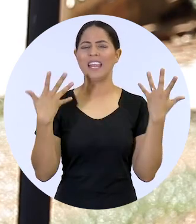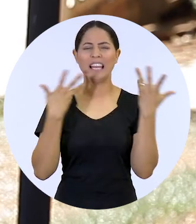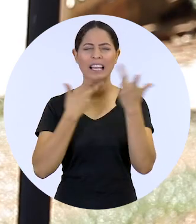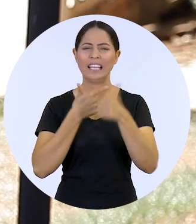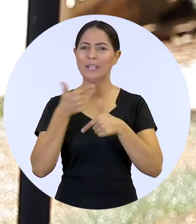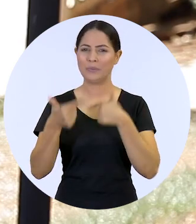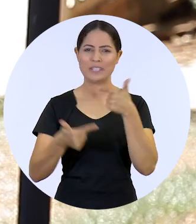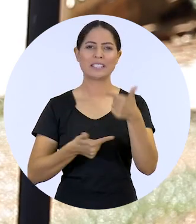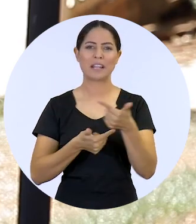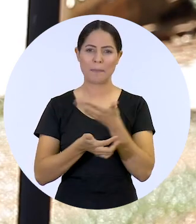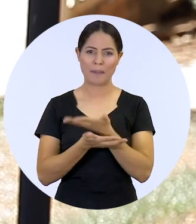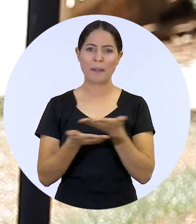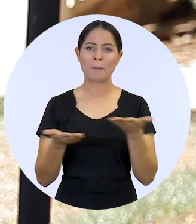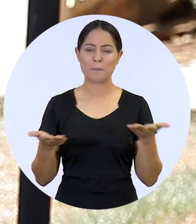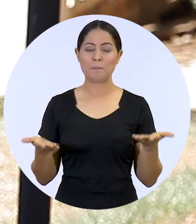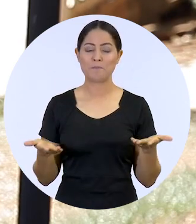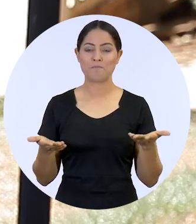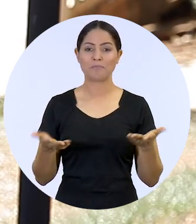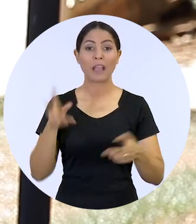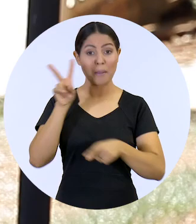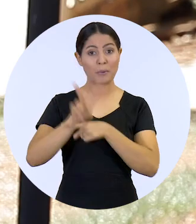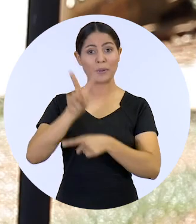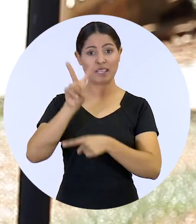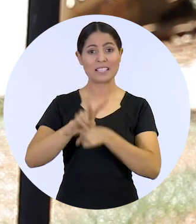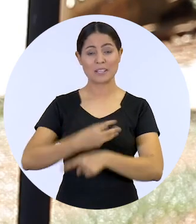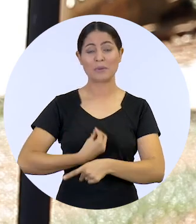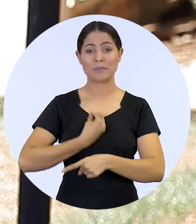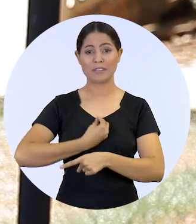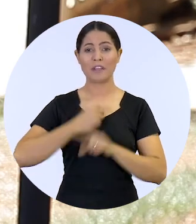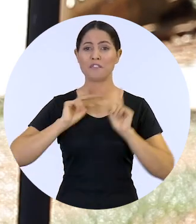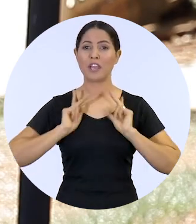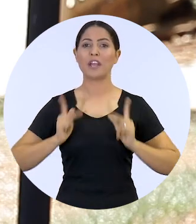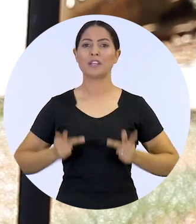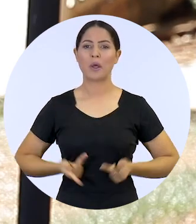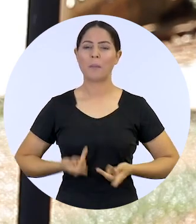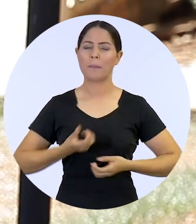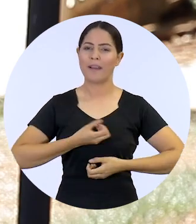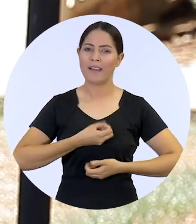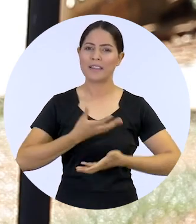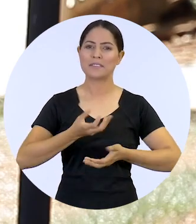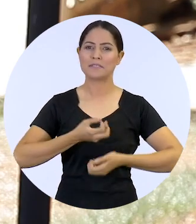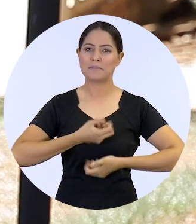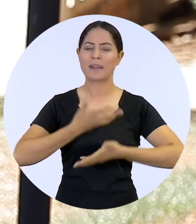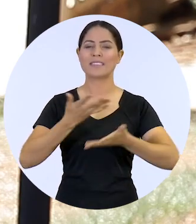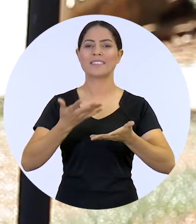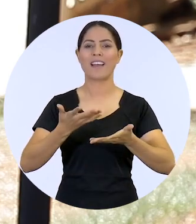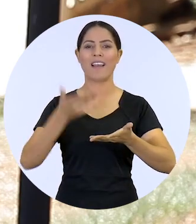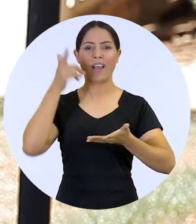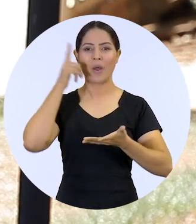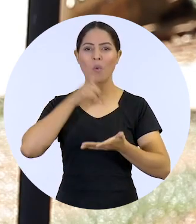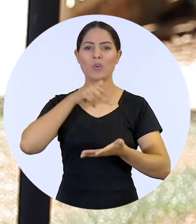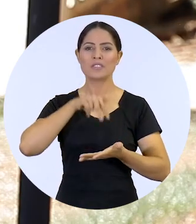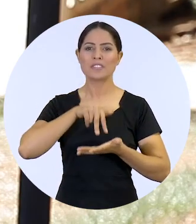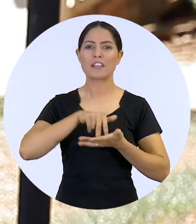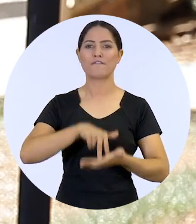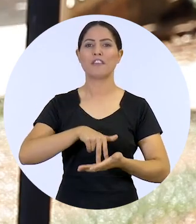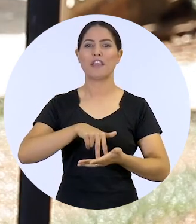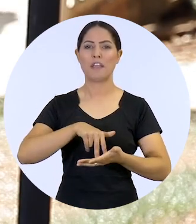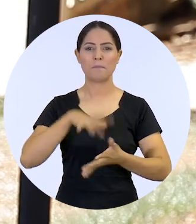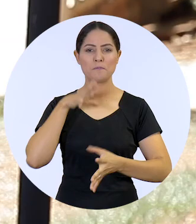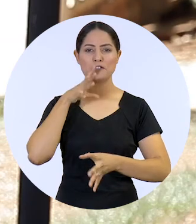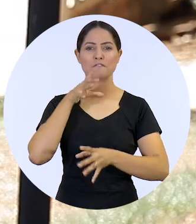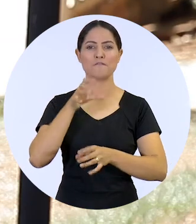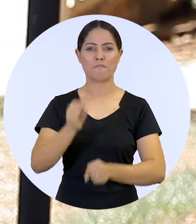bonito que eles estão fazendo, isso é a manutenção da dignidade humana, é onde ele vai se expressar e vai manter o máximo possível da